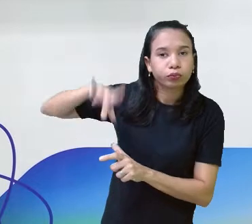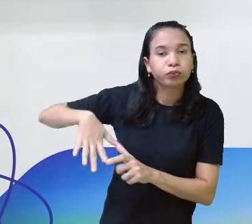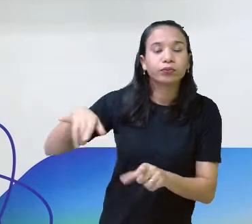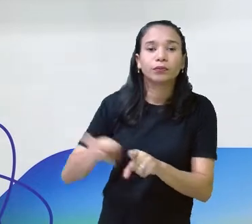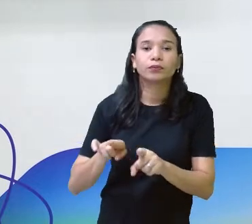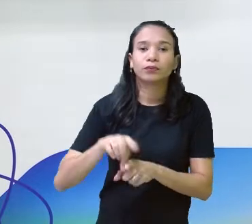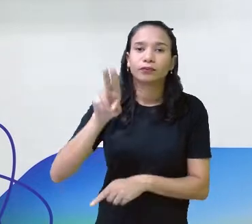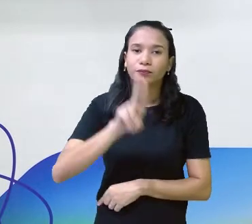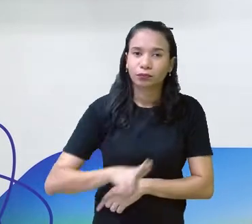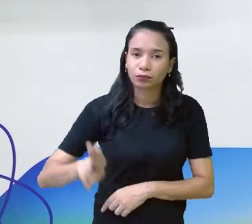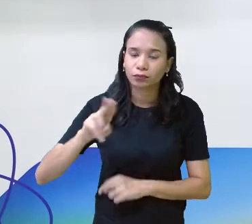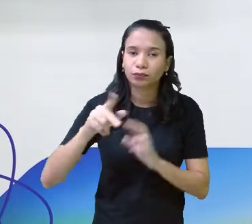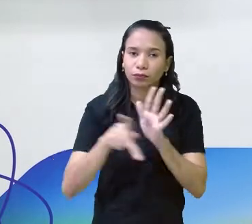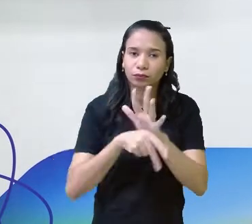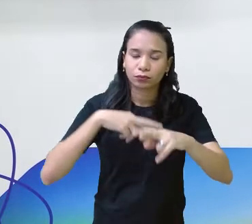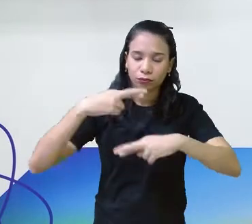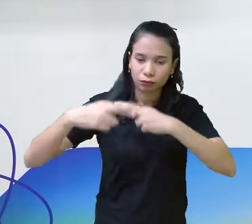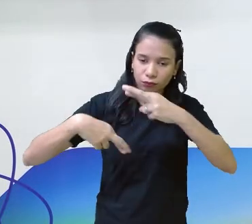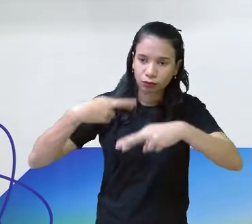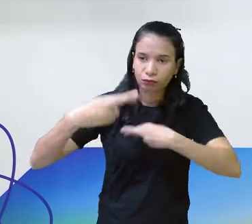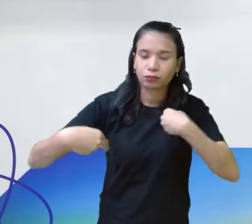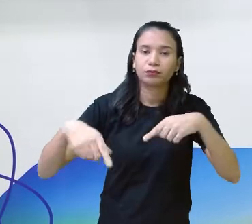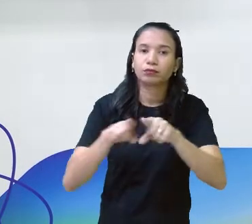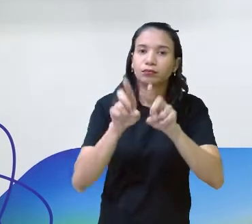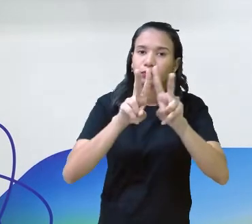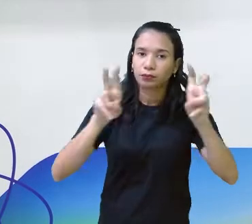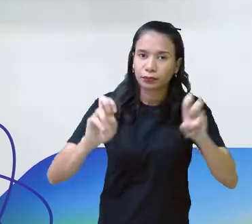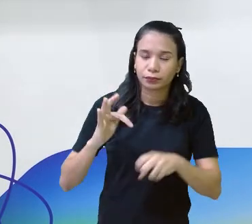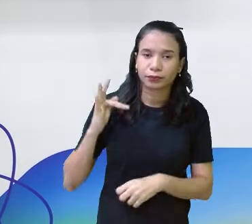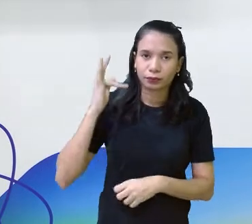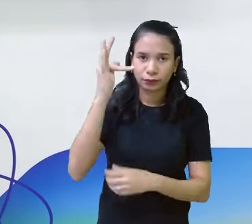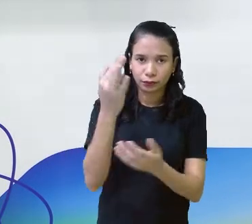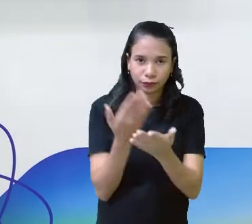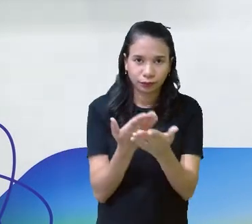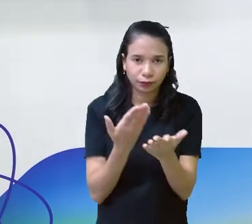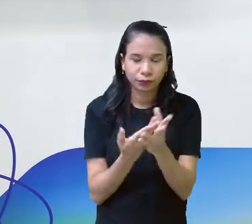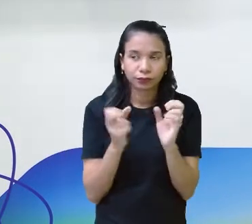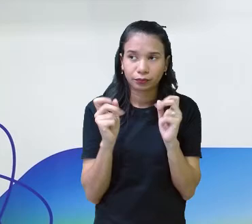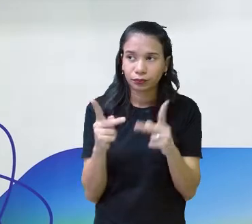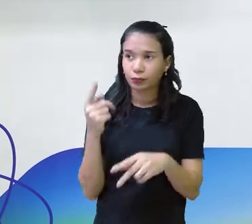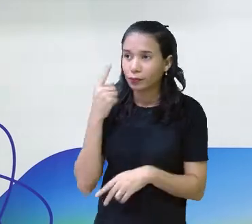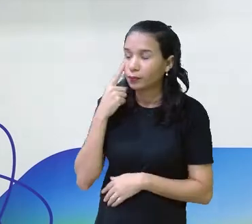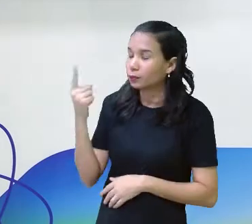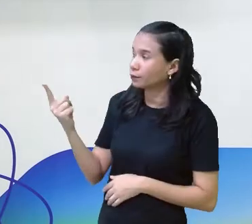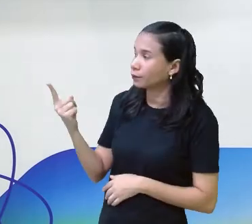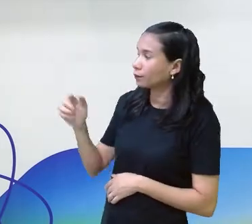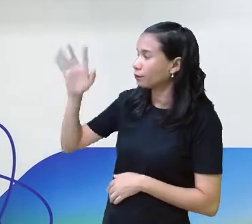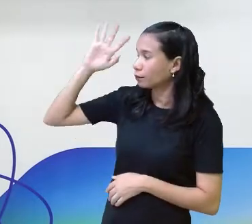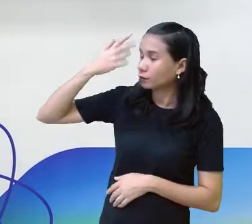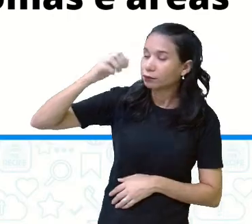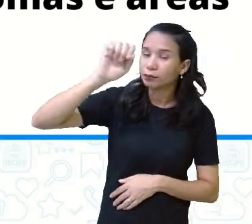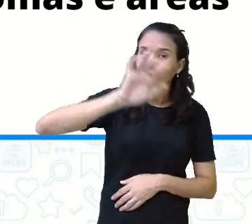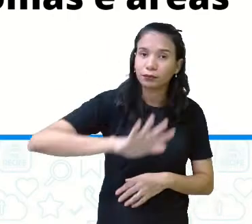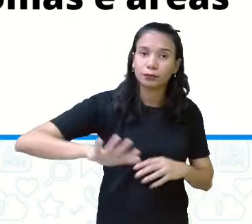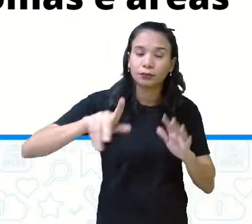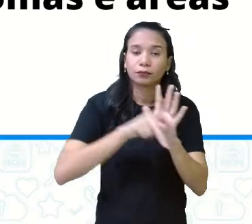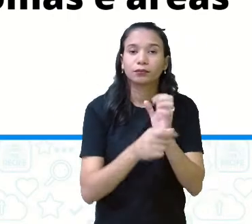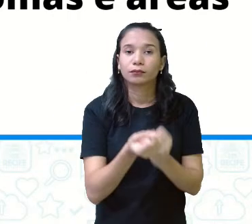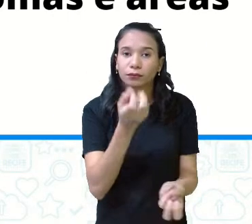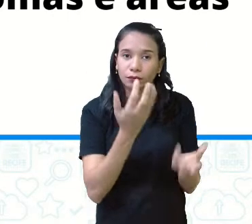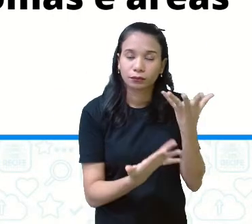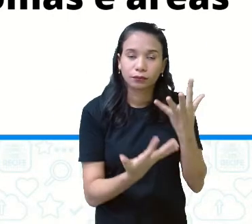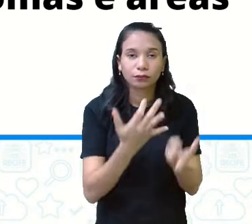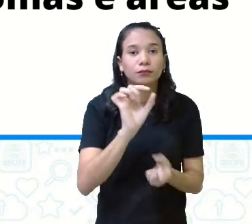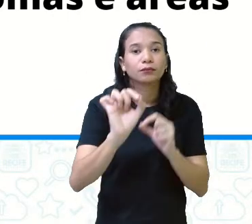entra aí a reciclagem, que vai ser assunto para uma próxima aula. A consequência das queimadas, de modo